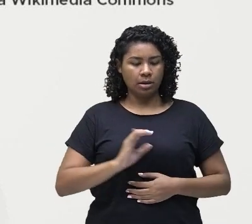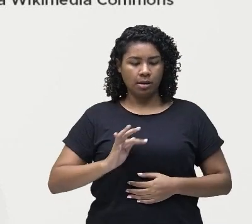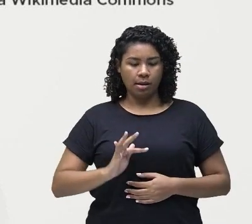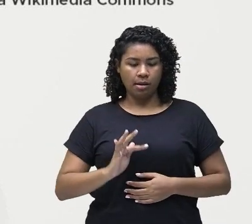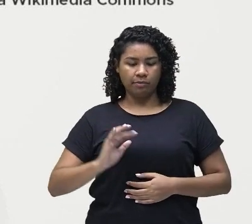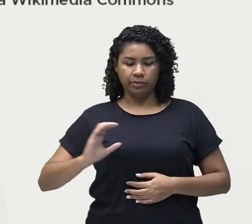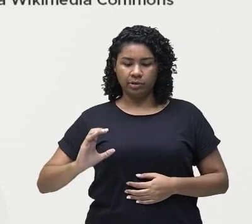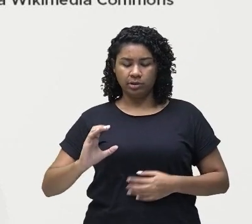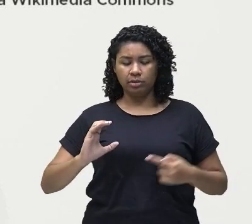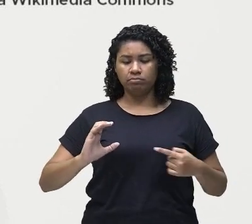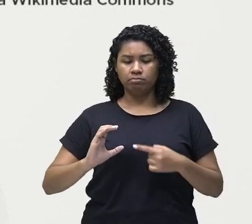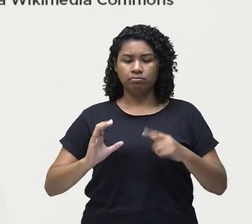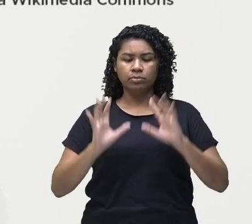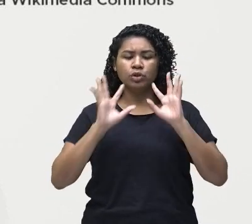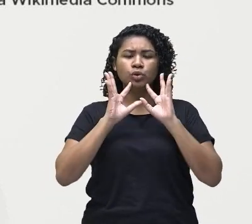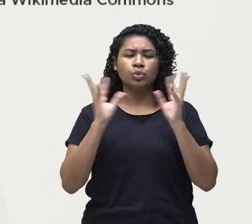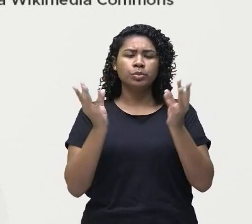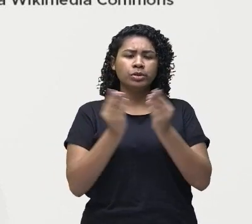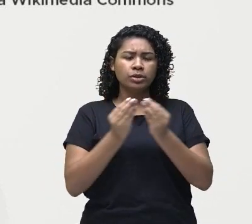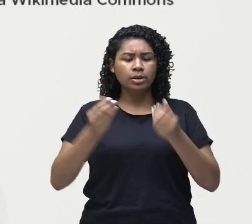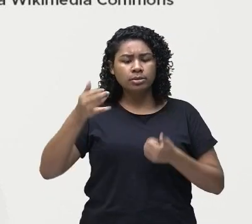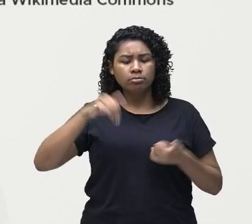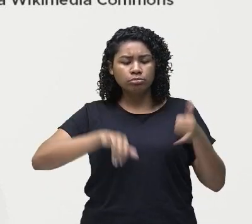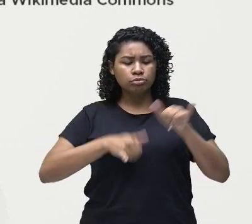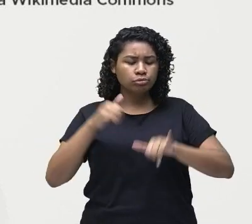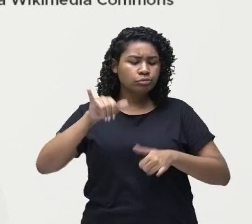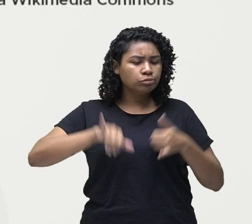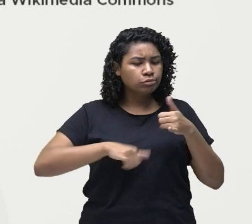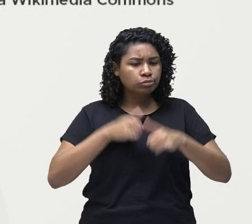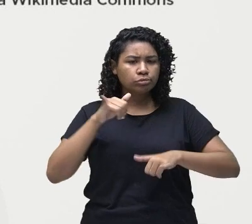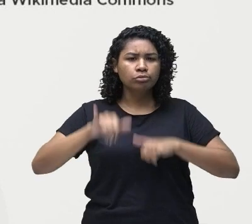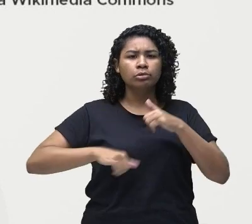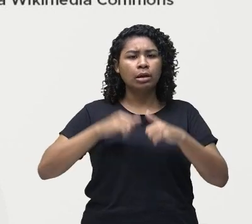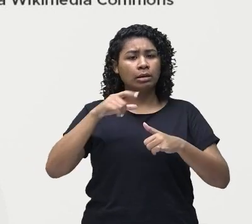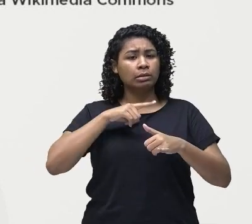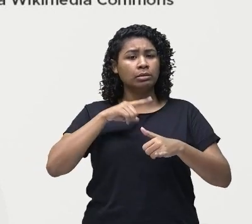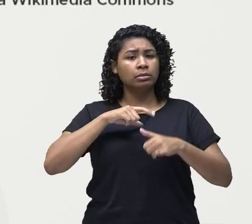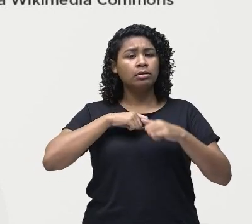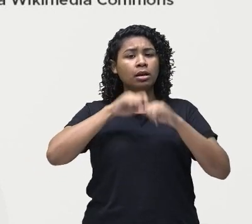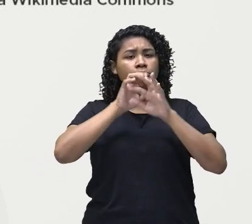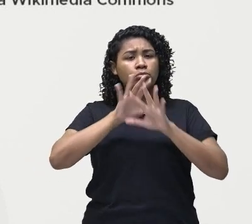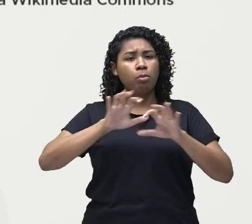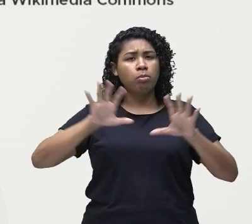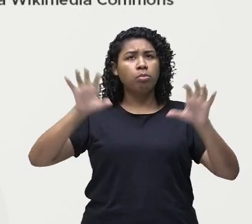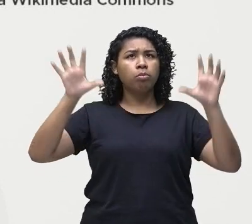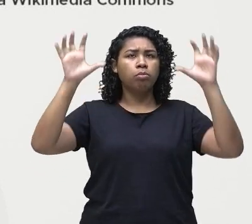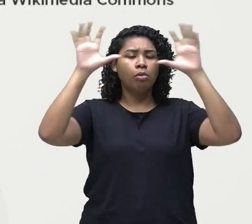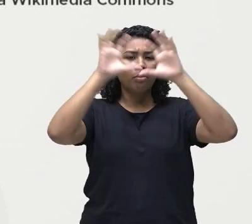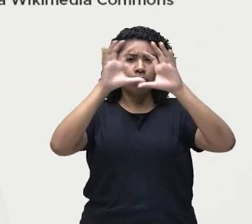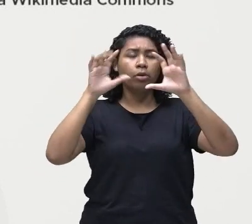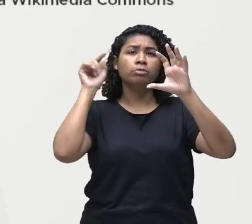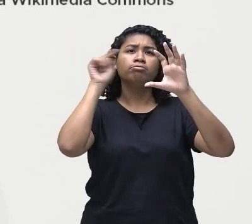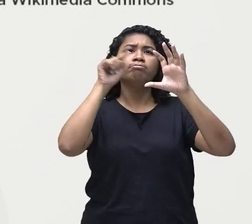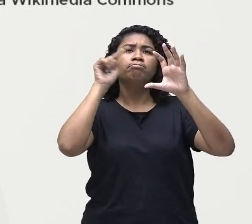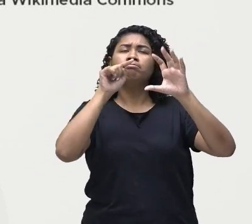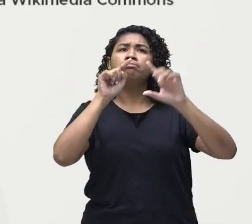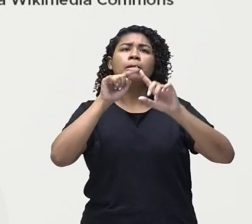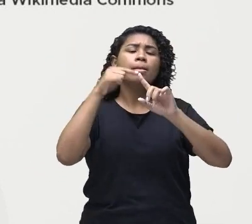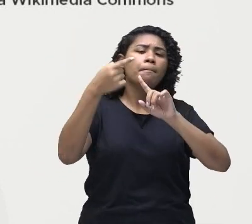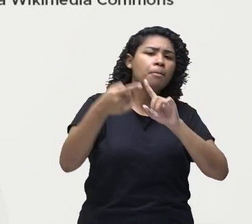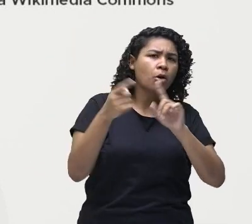que são substâncias químicas que se acumulam na atmosfera, mas que se